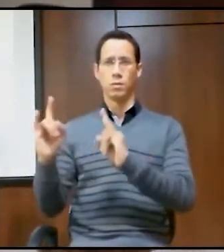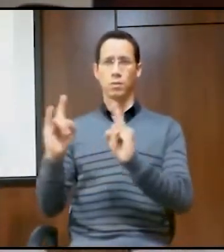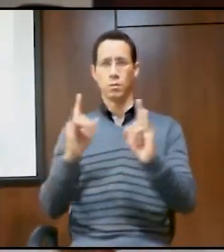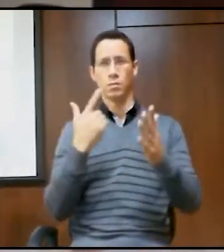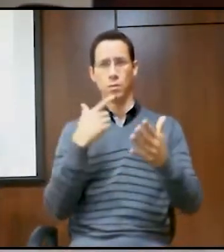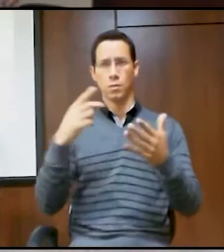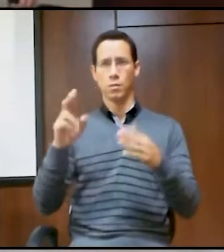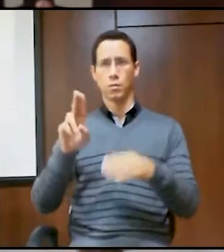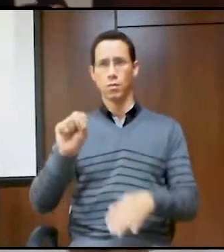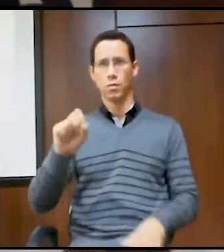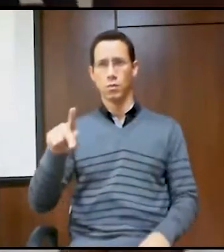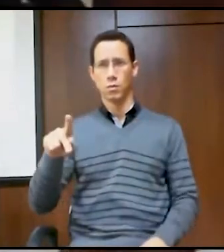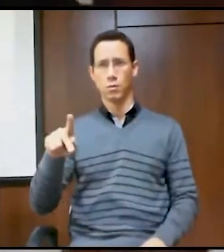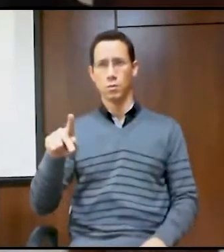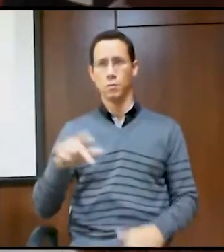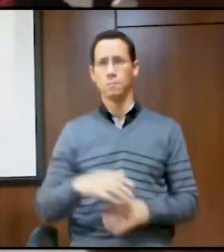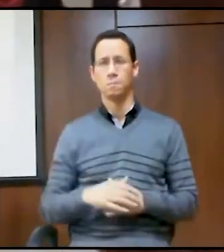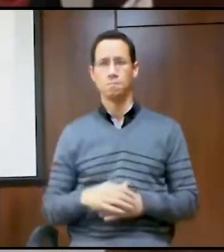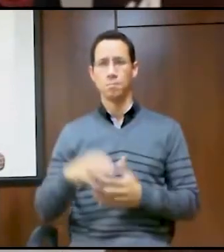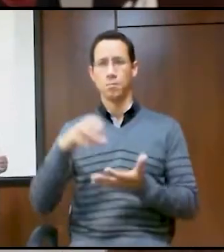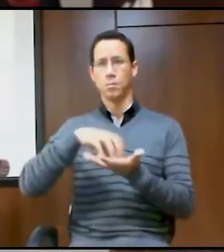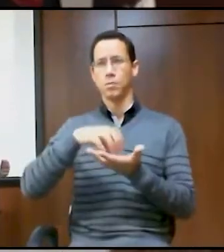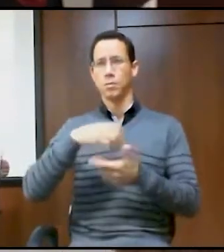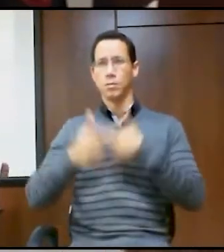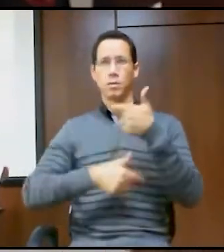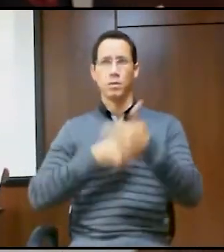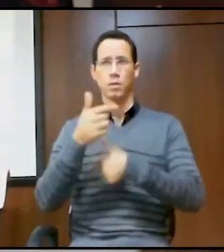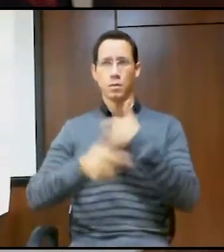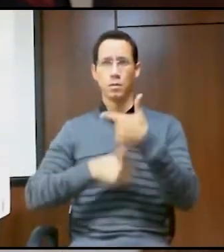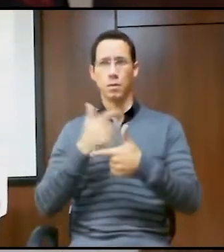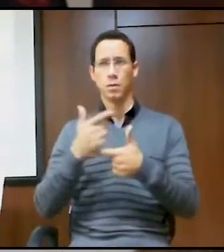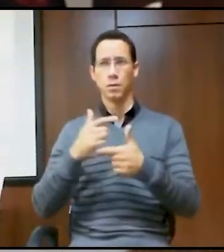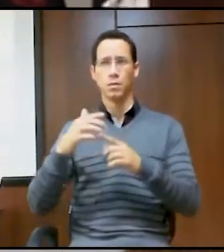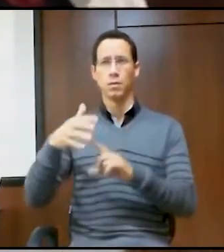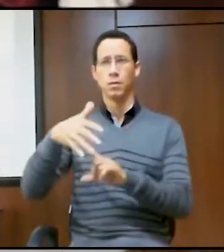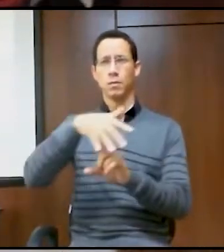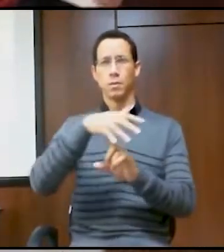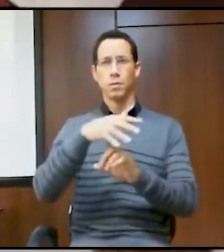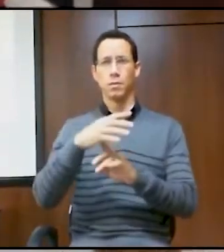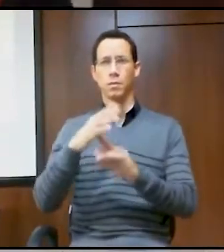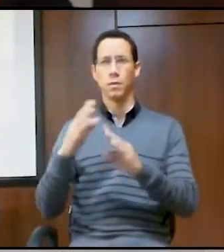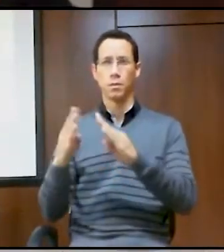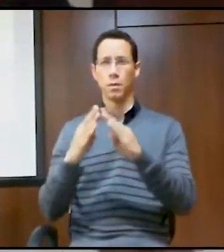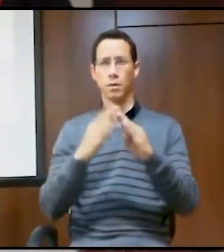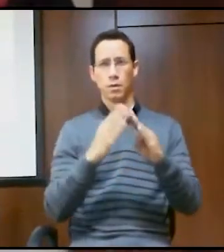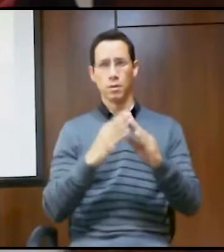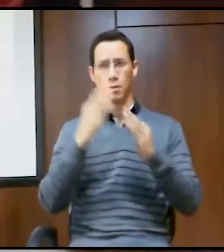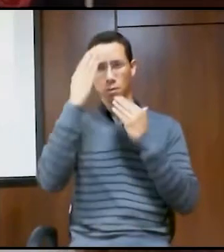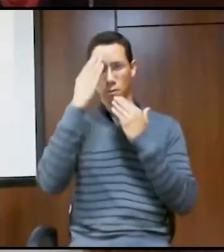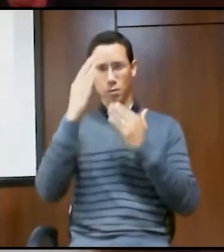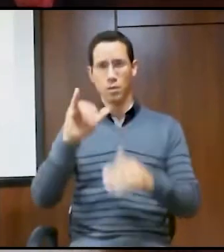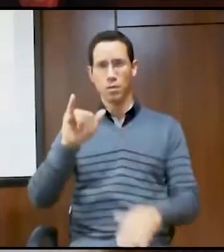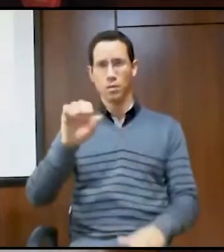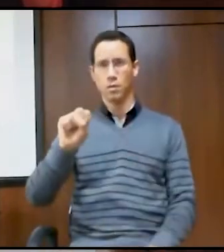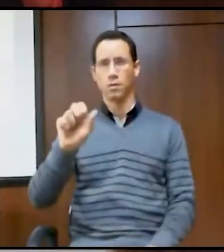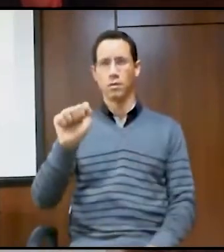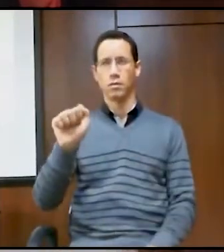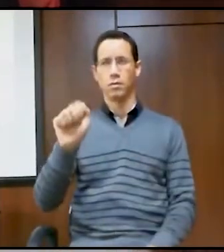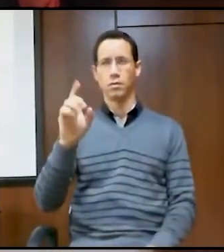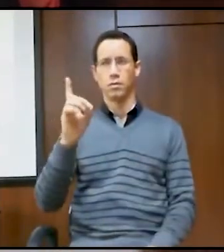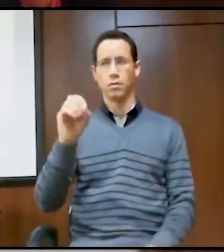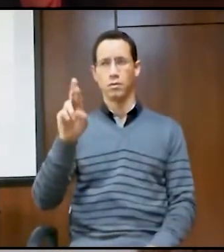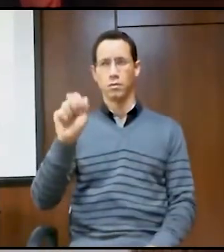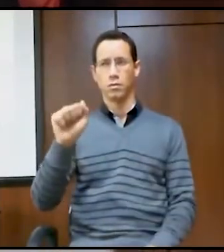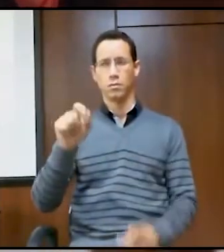ex-coordenadora do Coletivo Usina, do Centro de Trabalhos para o Ambiente Habitado. Obrigado, Isadora, pela presença. A